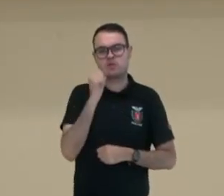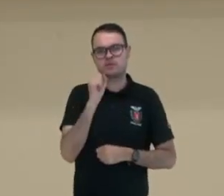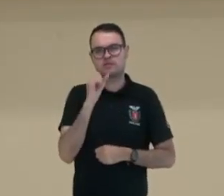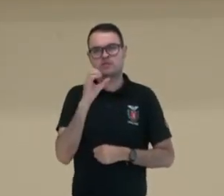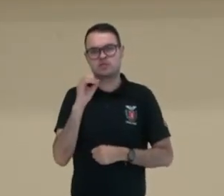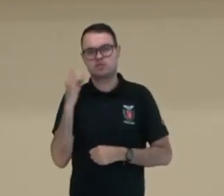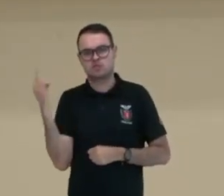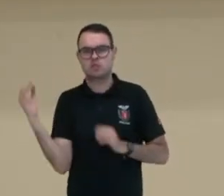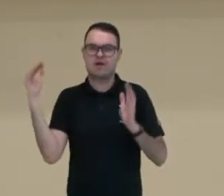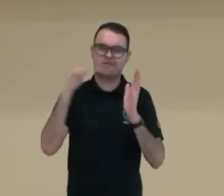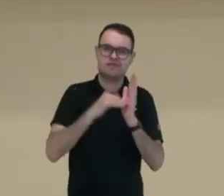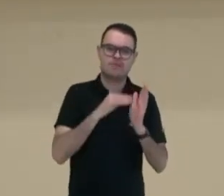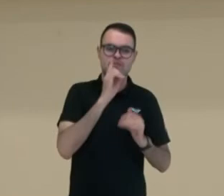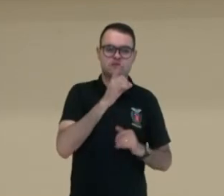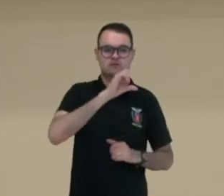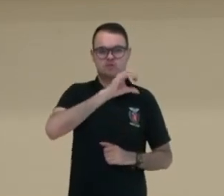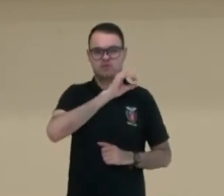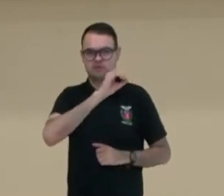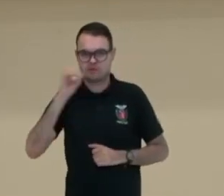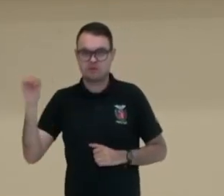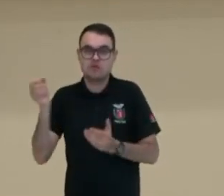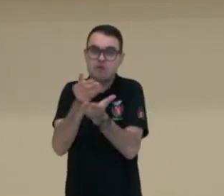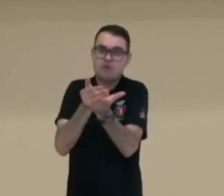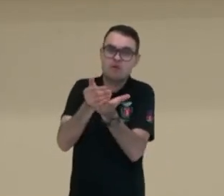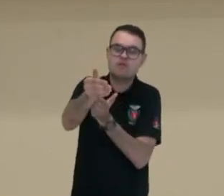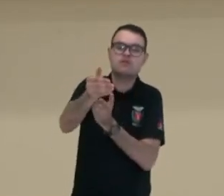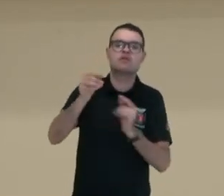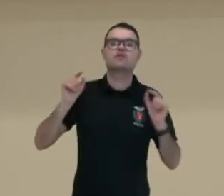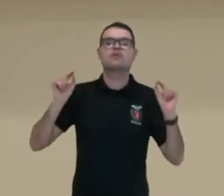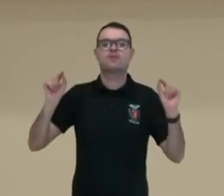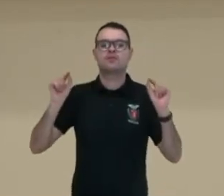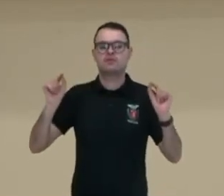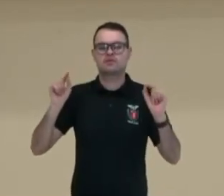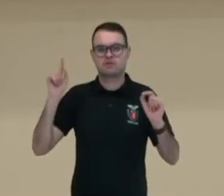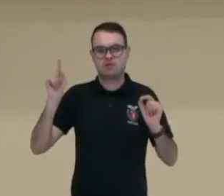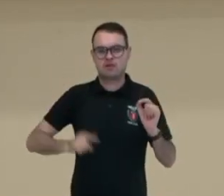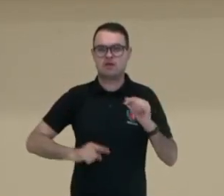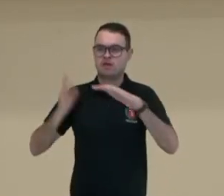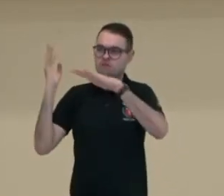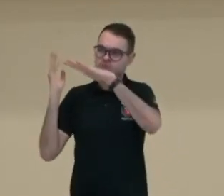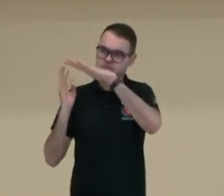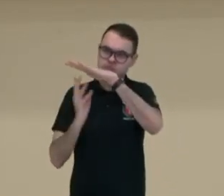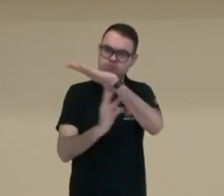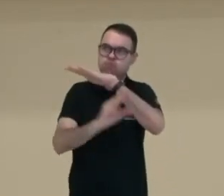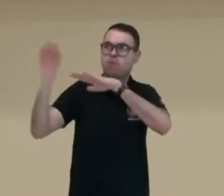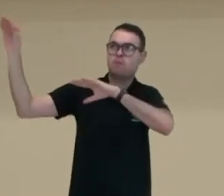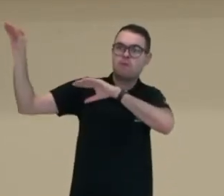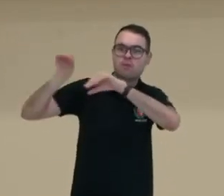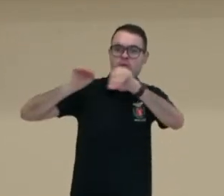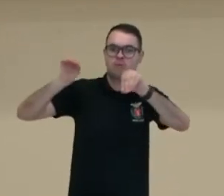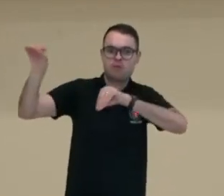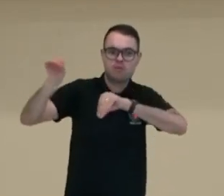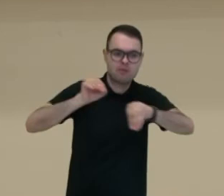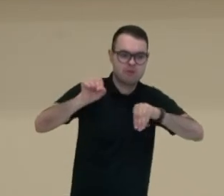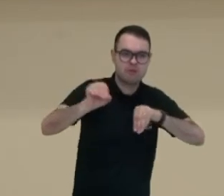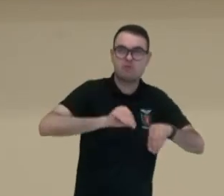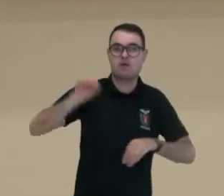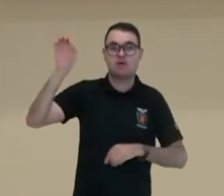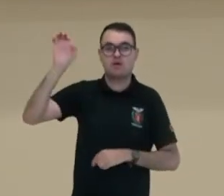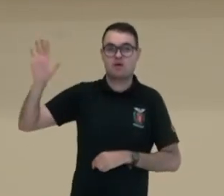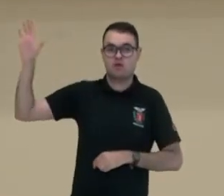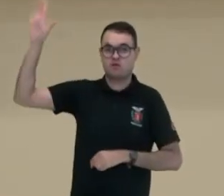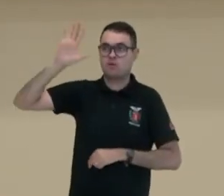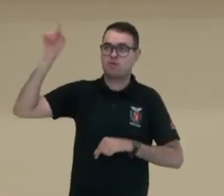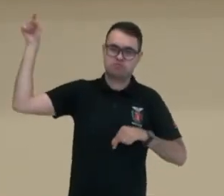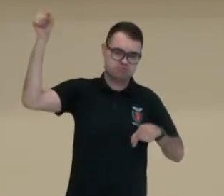1801 até 1900, começam a migração ou a vinda dos imigrantes